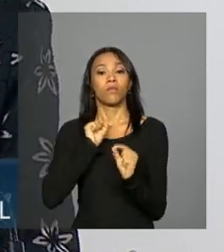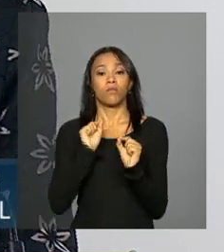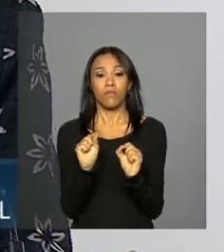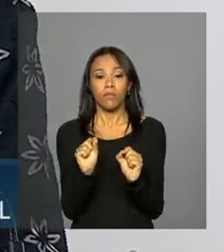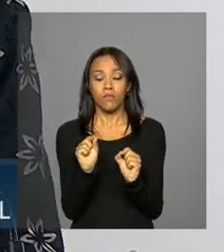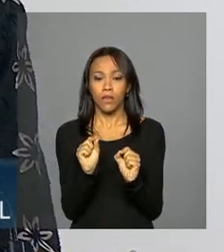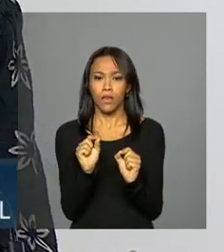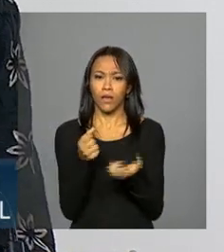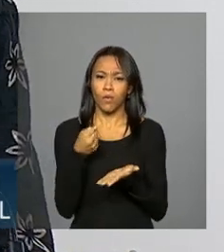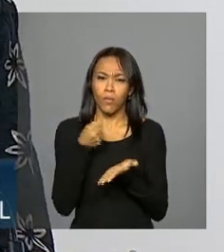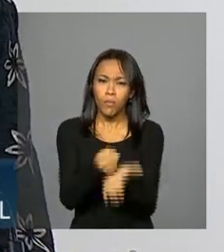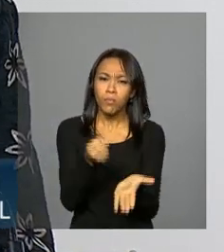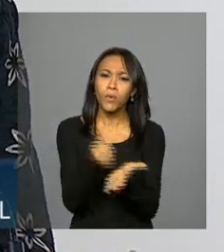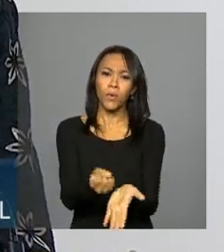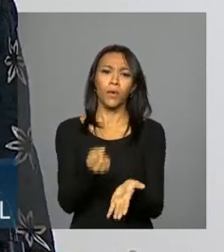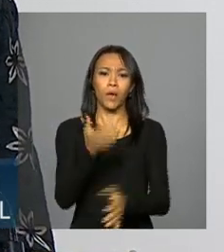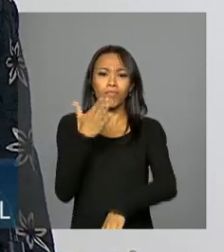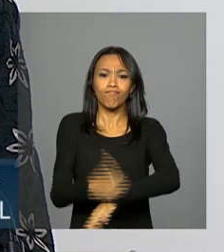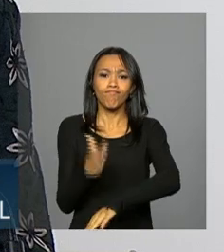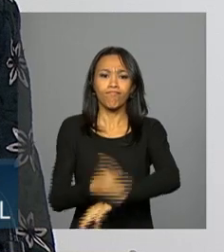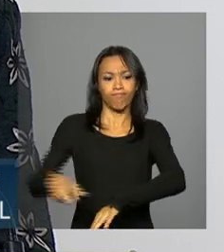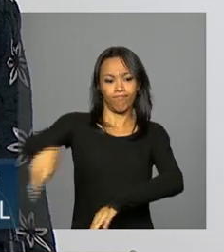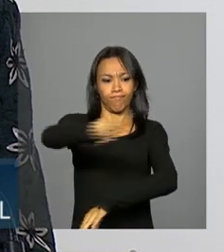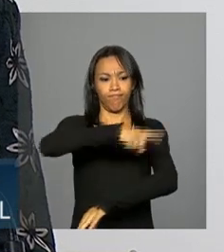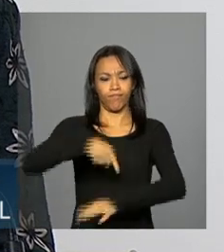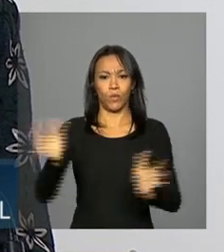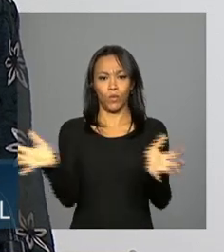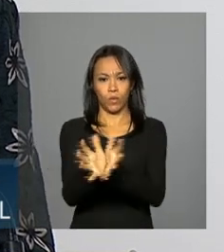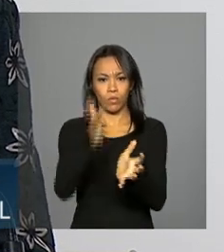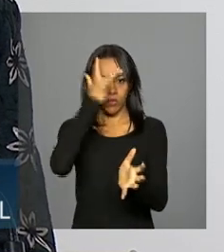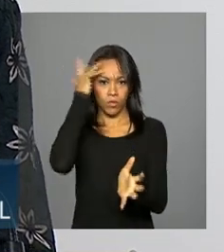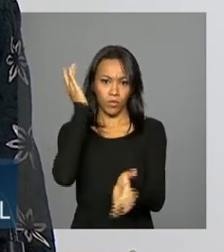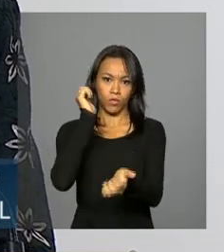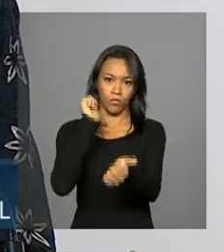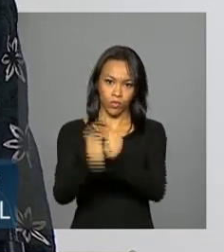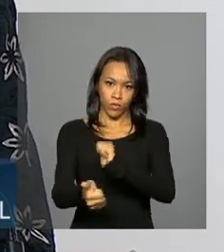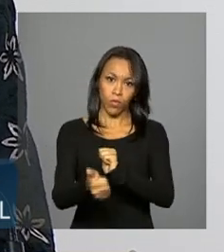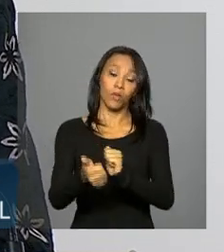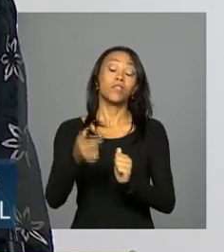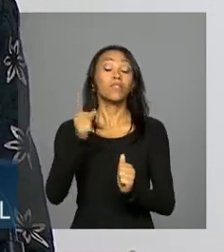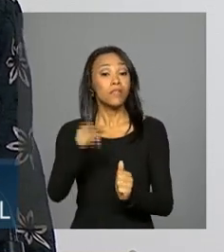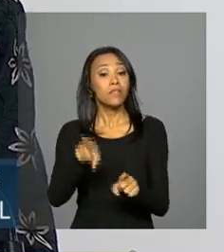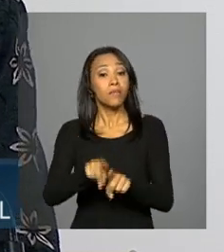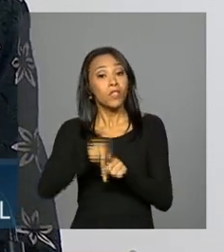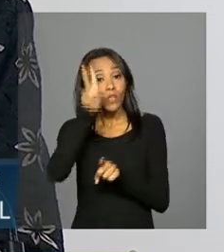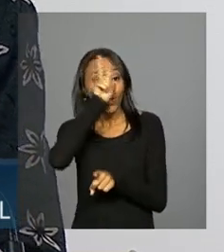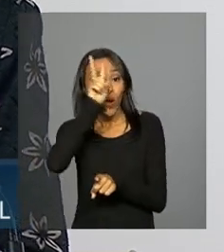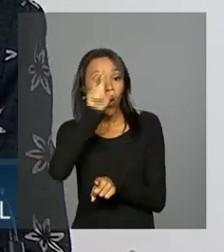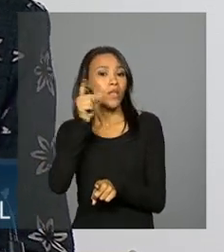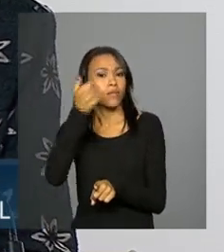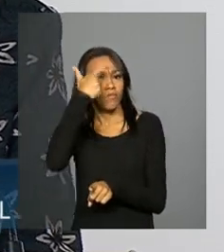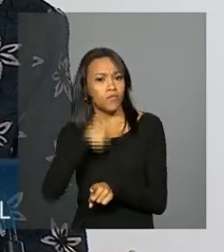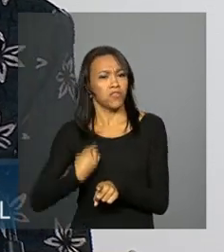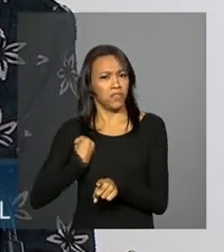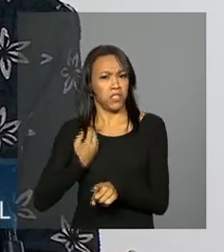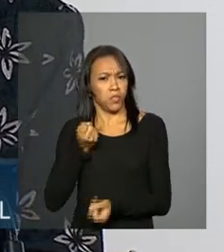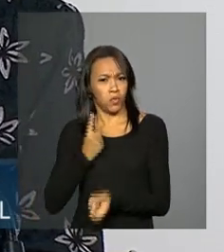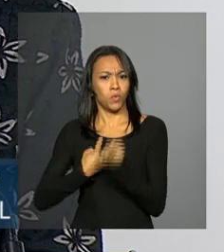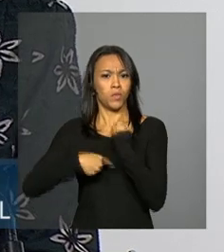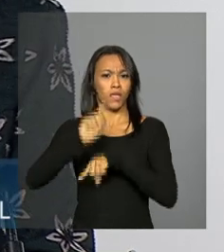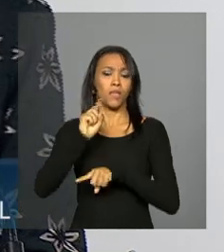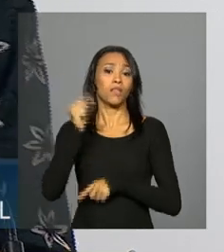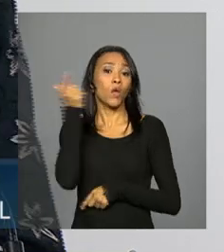sustentabilidade dos treinamentos. Ajuda a construir histórias de sucesso e viabiliza a conquista de